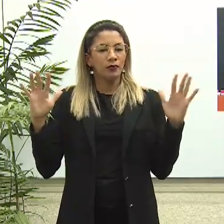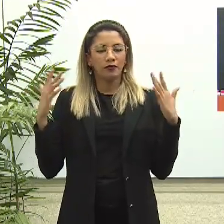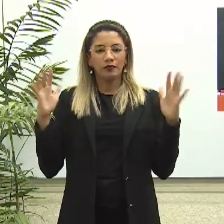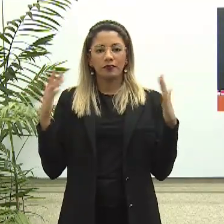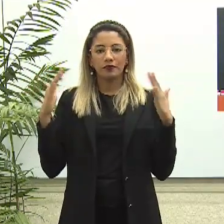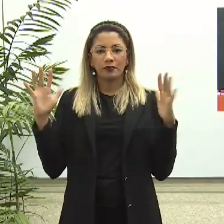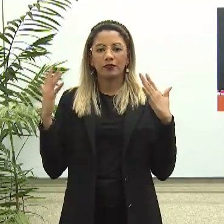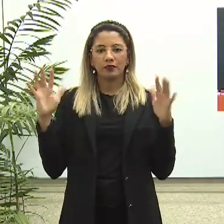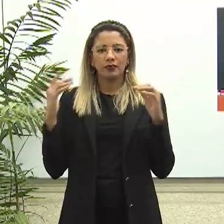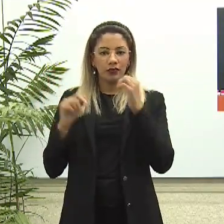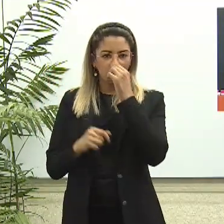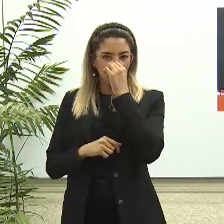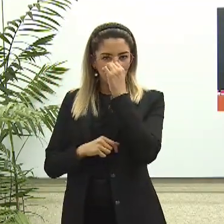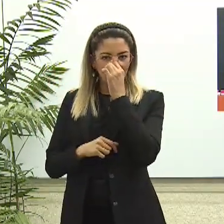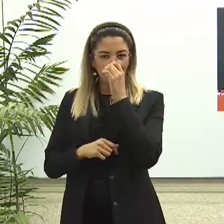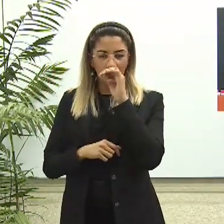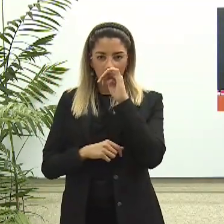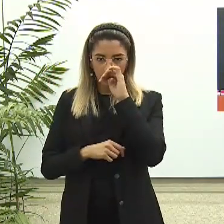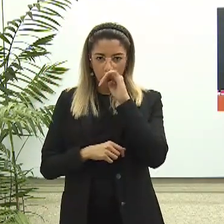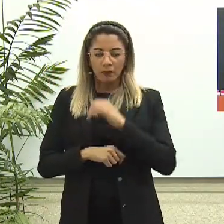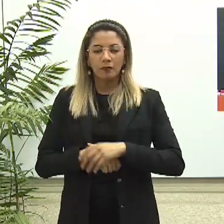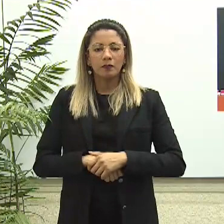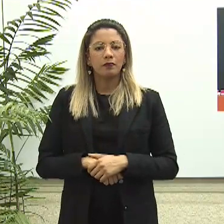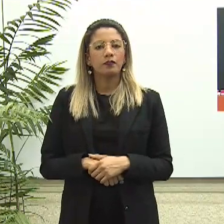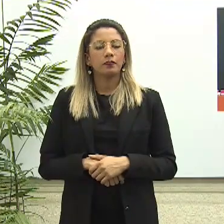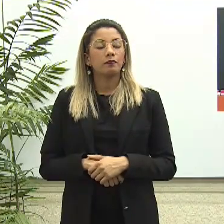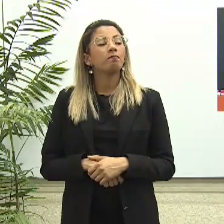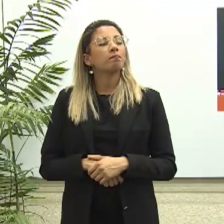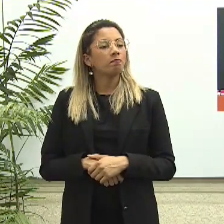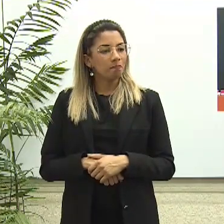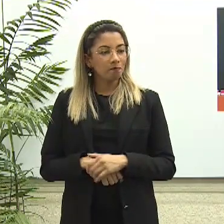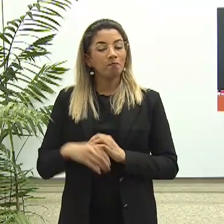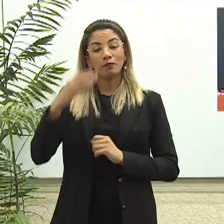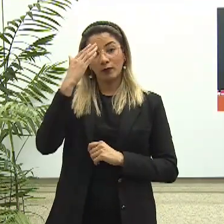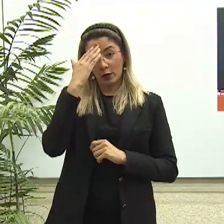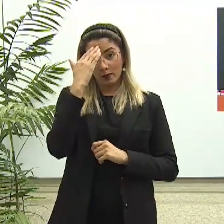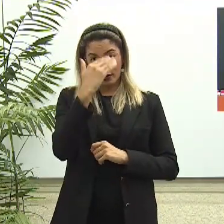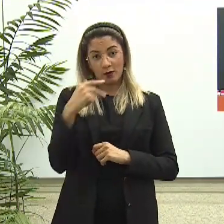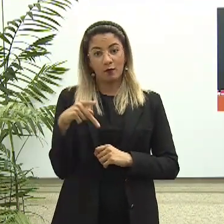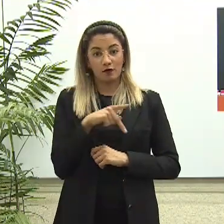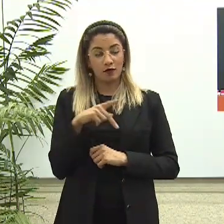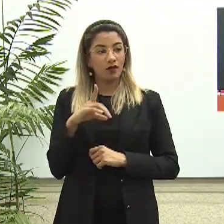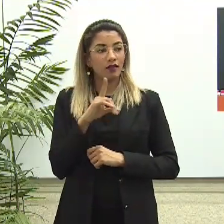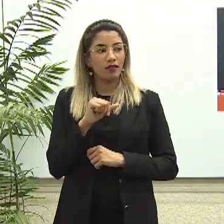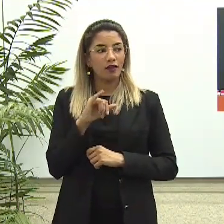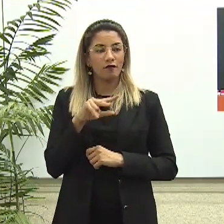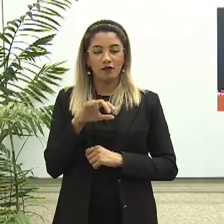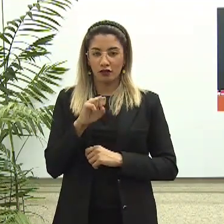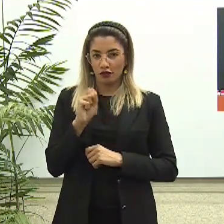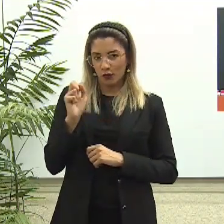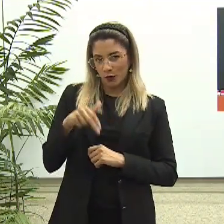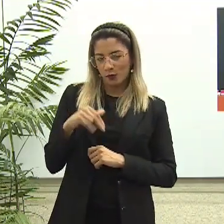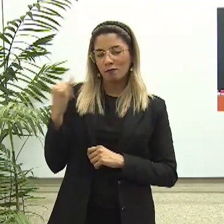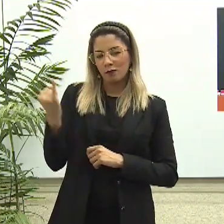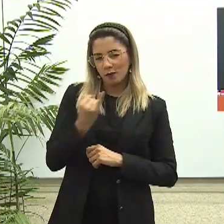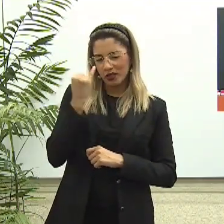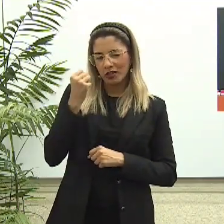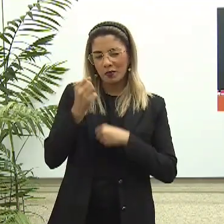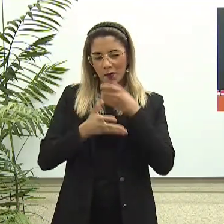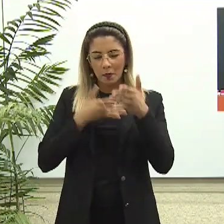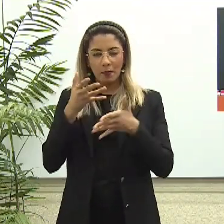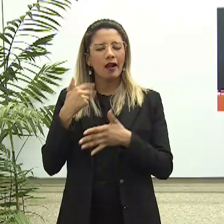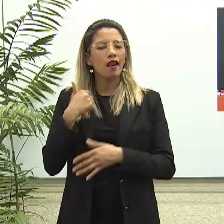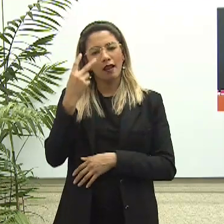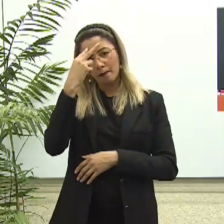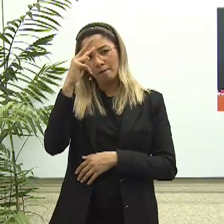demais eh muito bem Obrigada Professor Davidson muito importante fala eh inclusive me lembrou agora